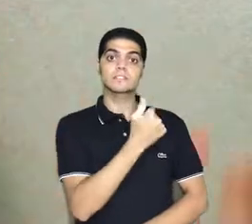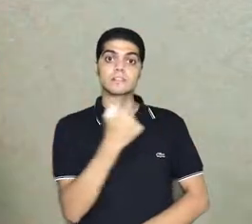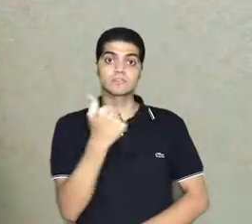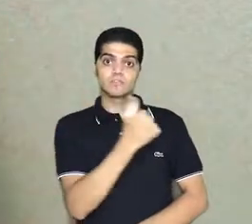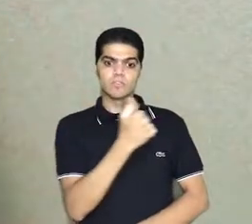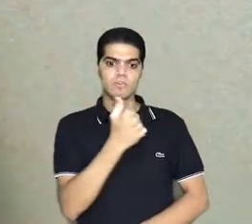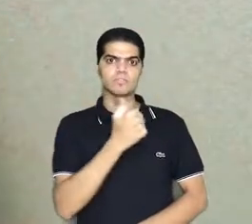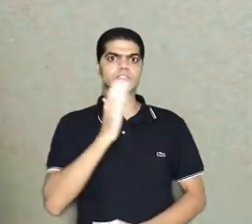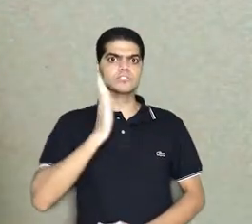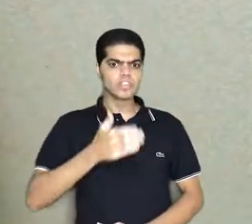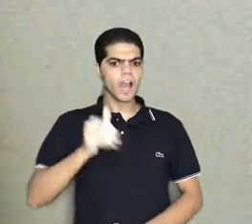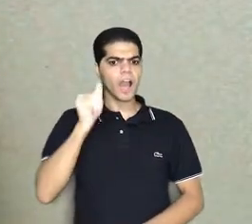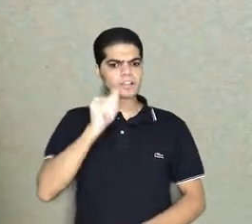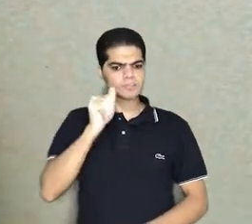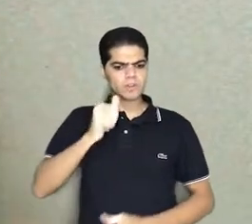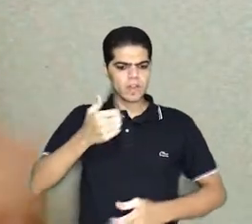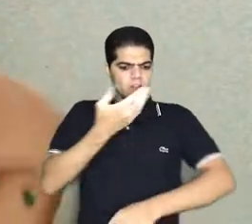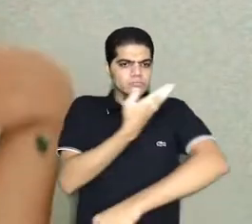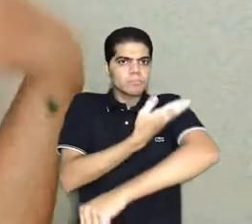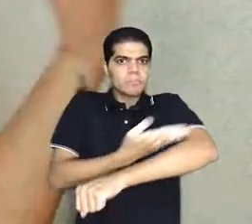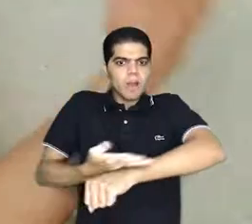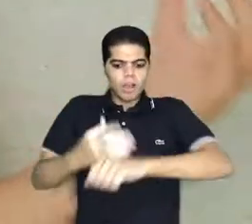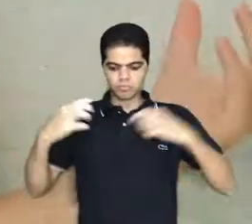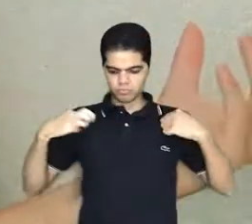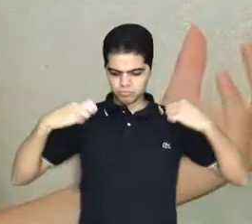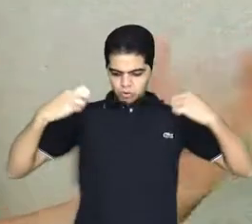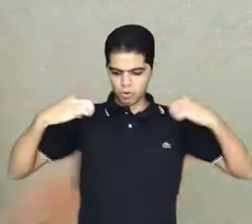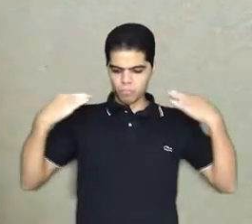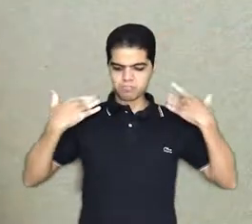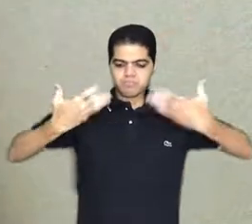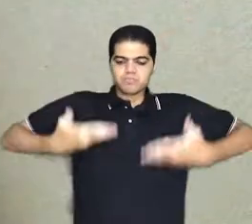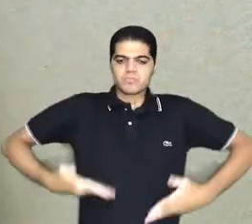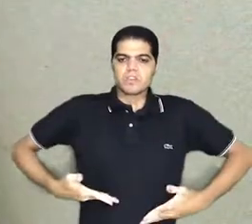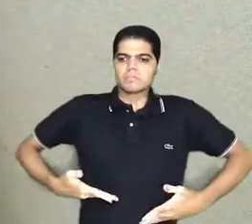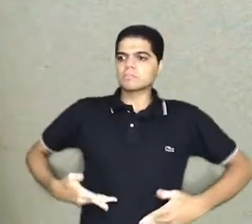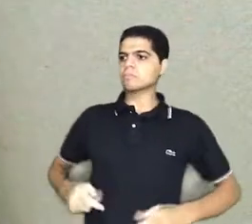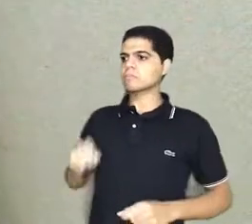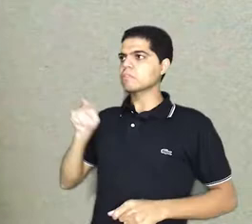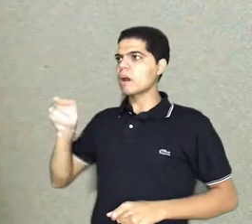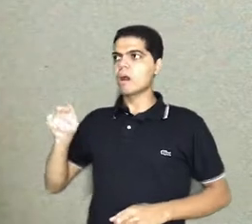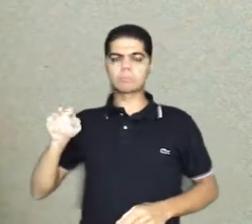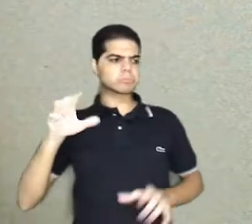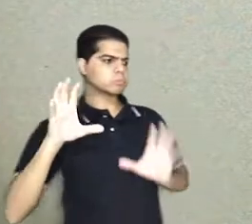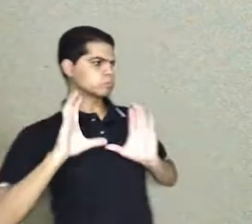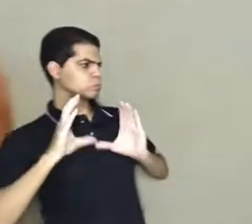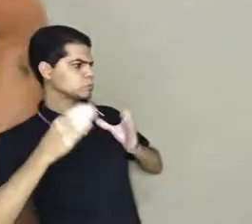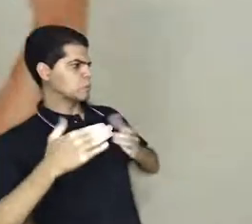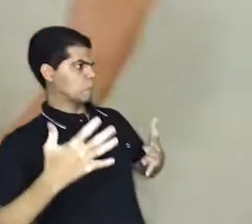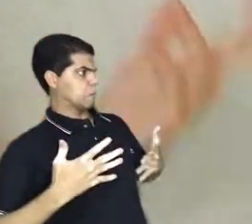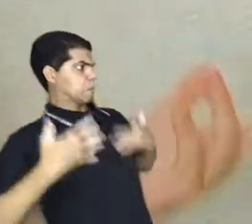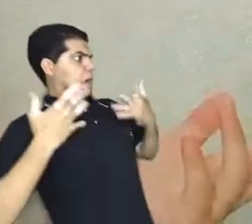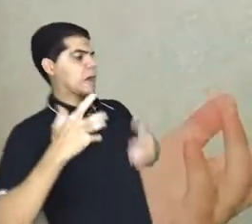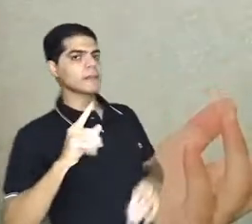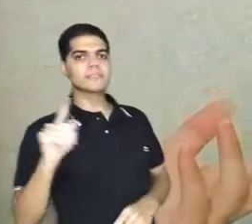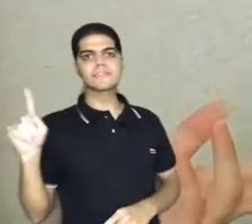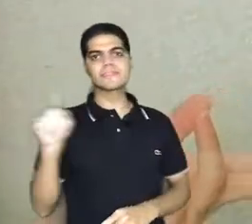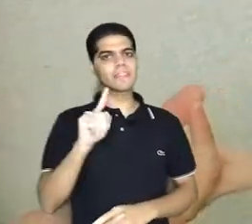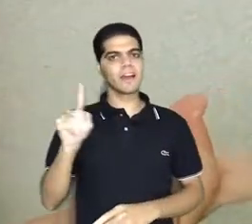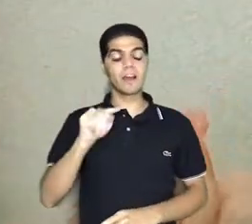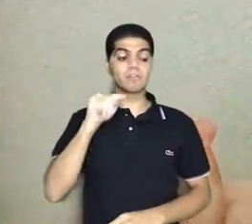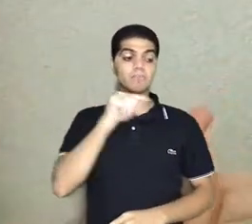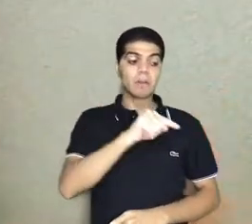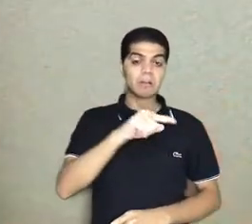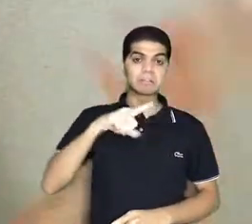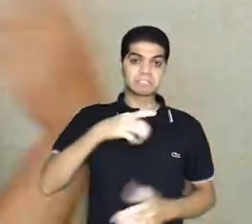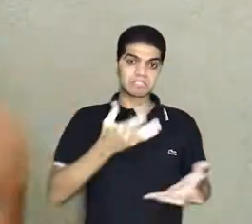já se vestiam de branco, ou seja, elas não se vestiram para assustar as tropas portuguesas e assim poderem levar os alimentos para os filhos